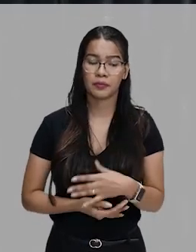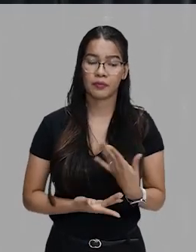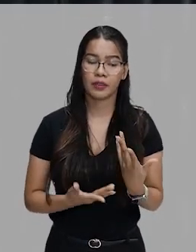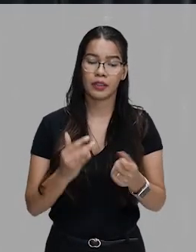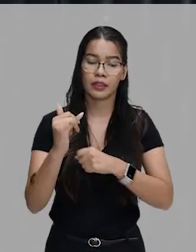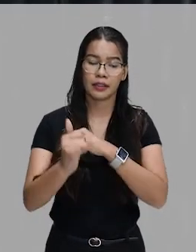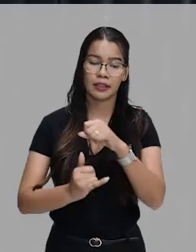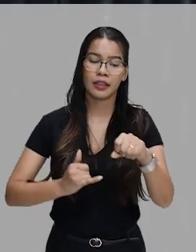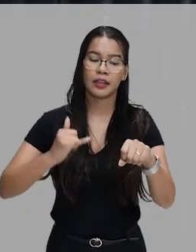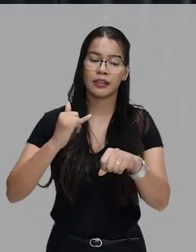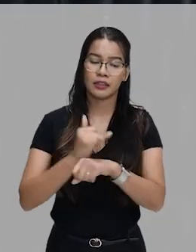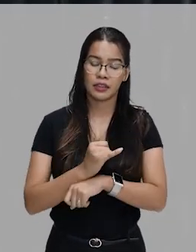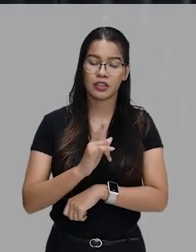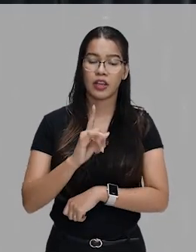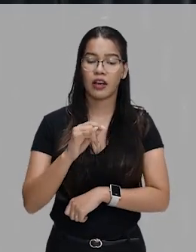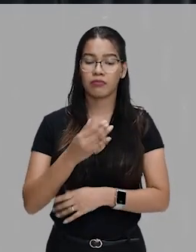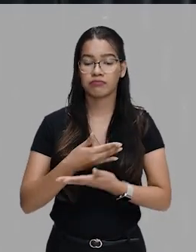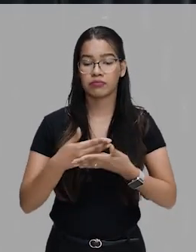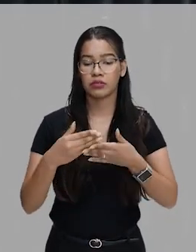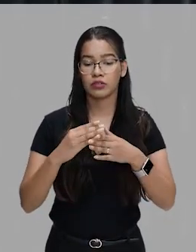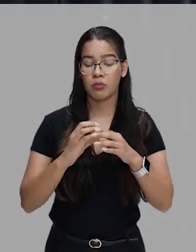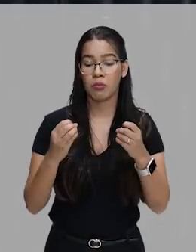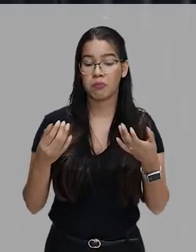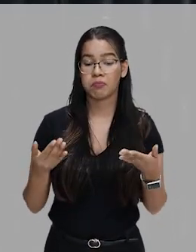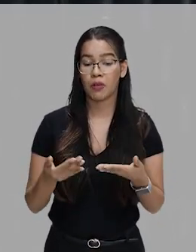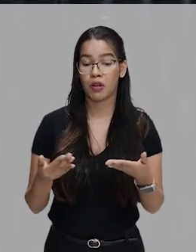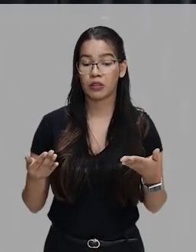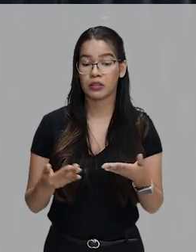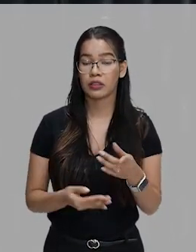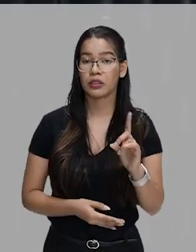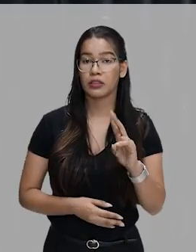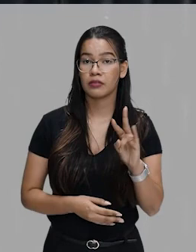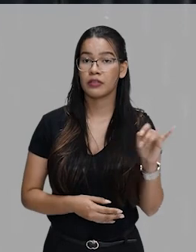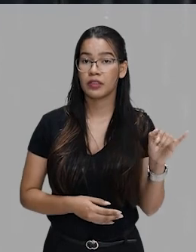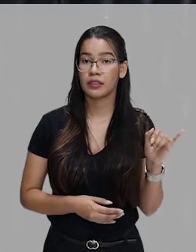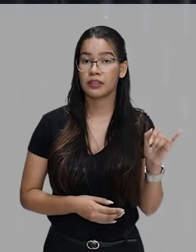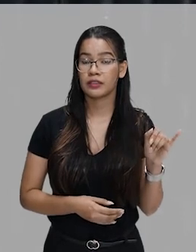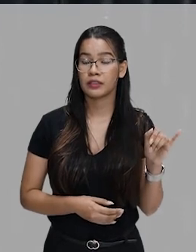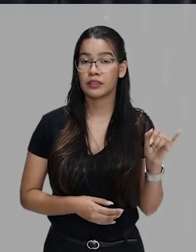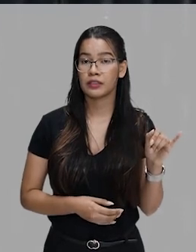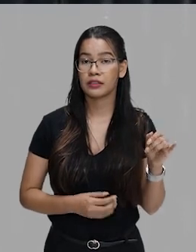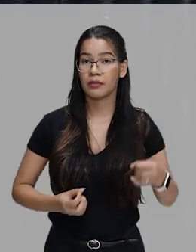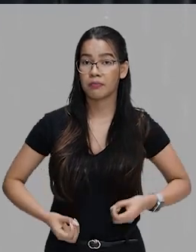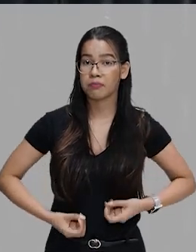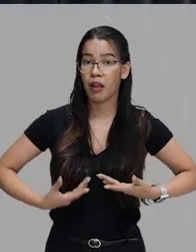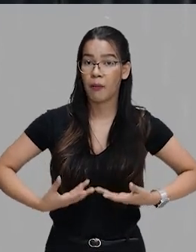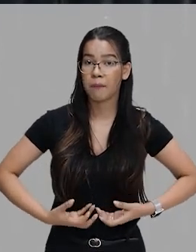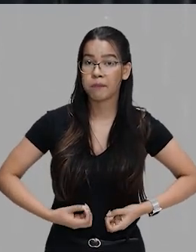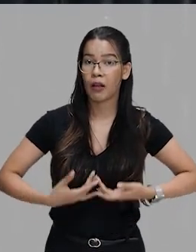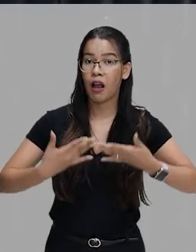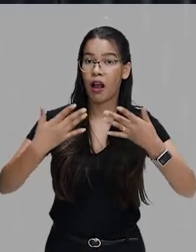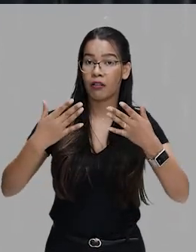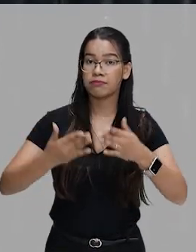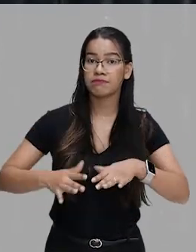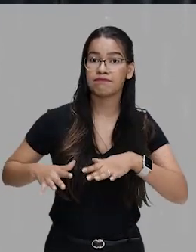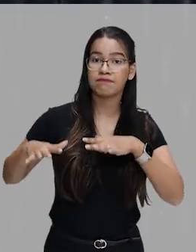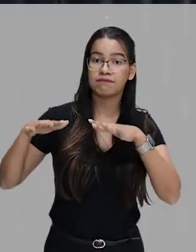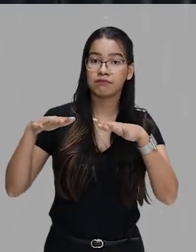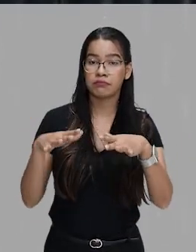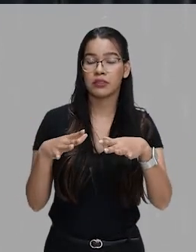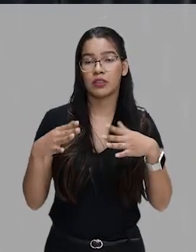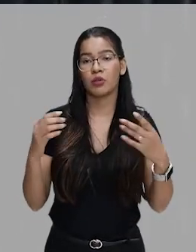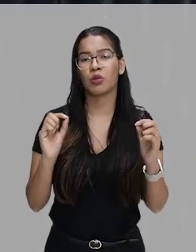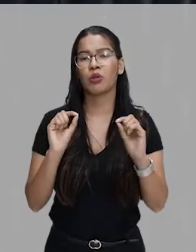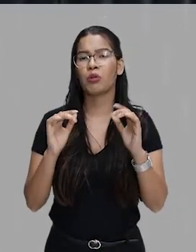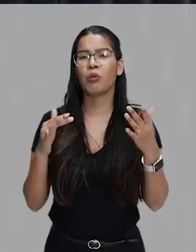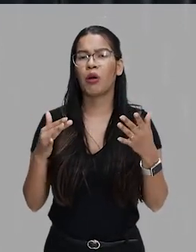internet é o portal da nova era. Então, a internet é algo que vai alavancar essa nova era, que era a era